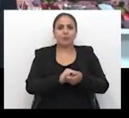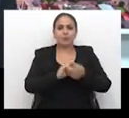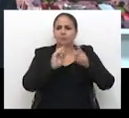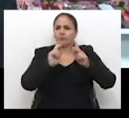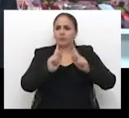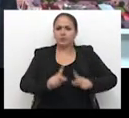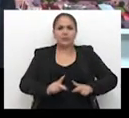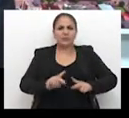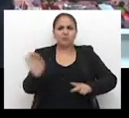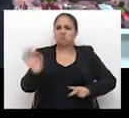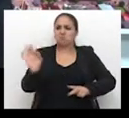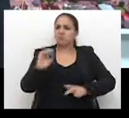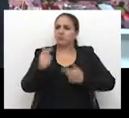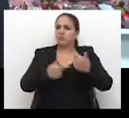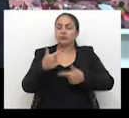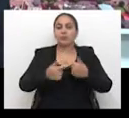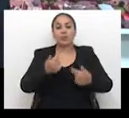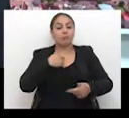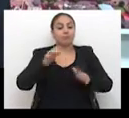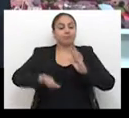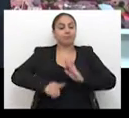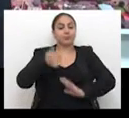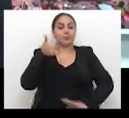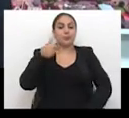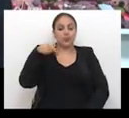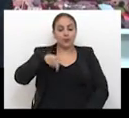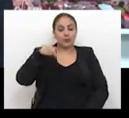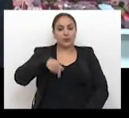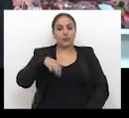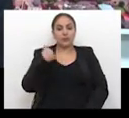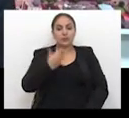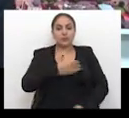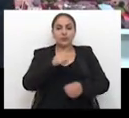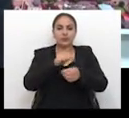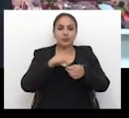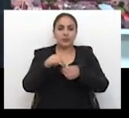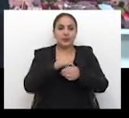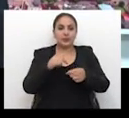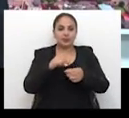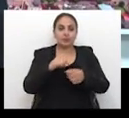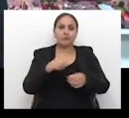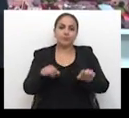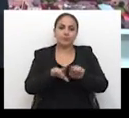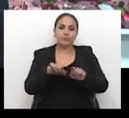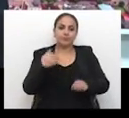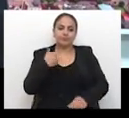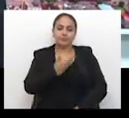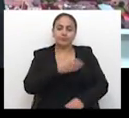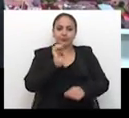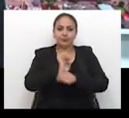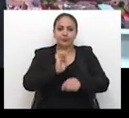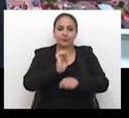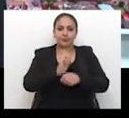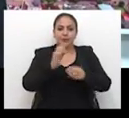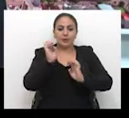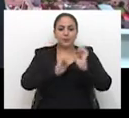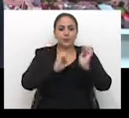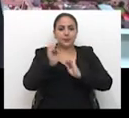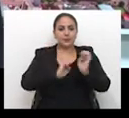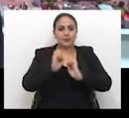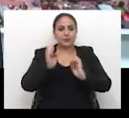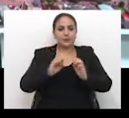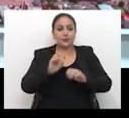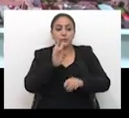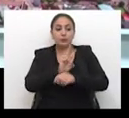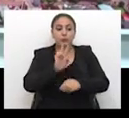na verdade ninguém queria trabalhar com formaturas e foi o pioneiro que na aqui na cidade talvez no nosso estado da